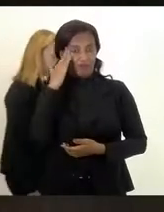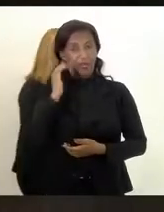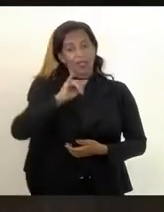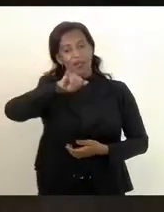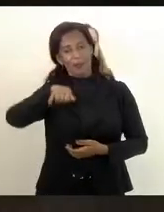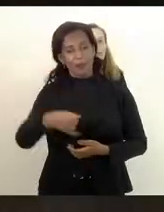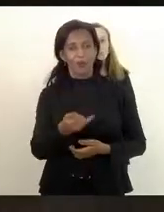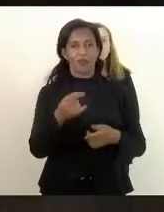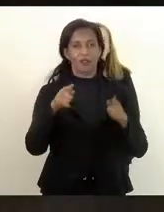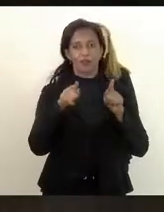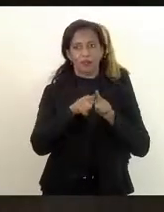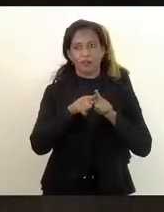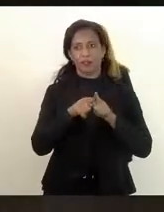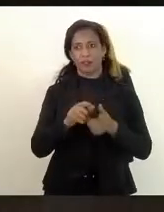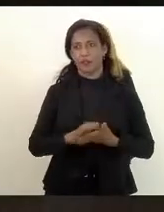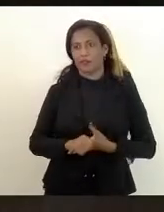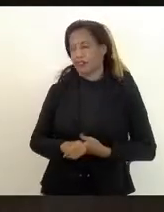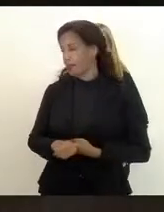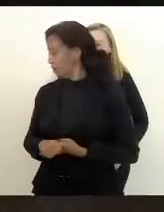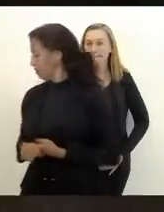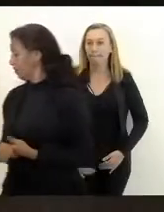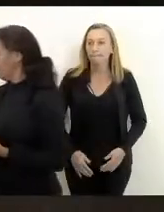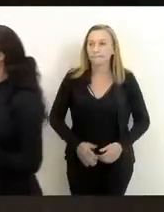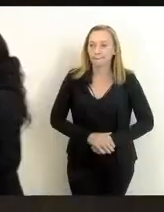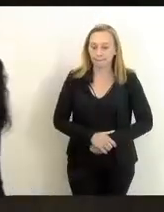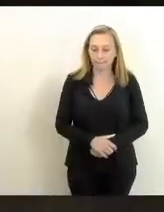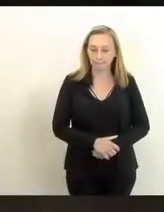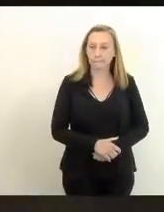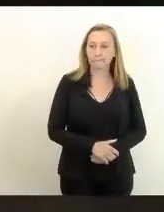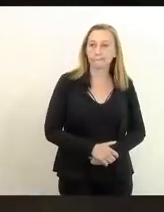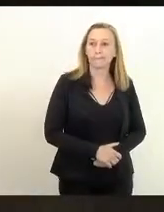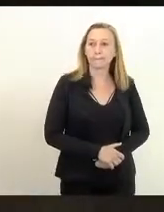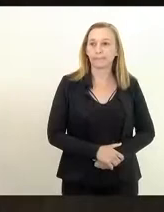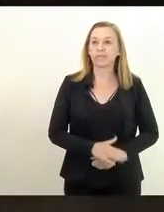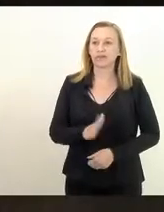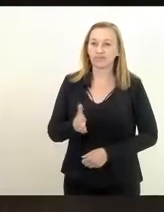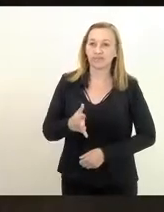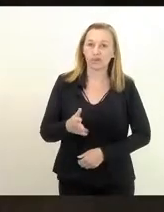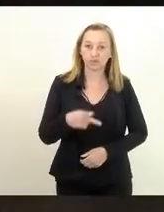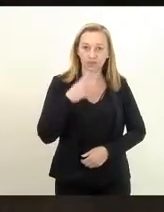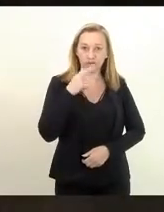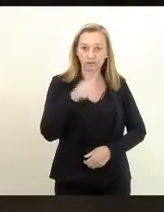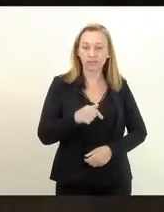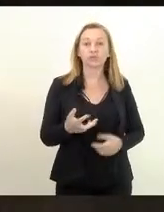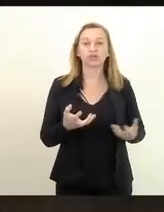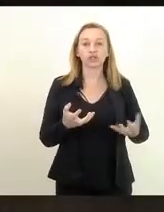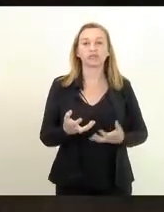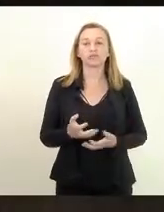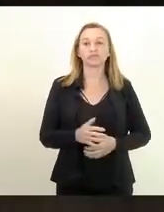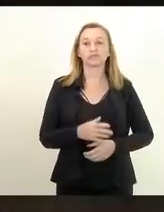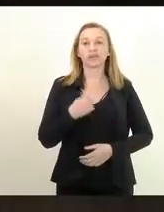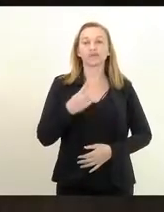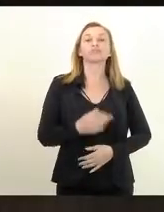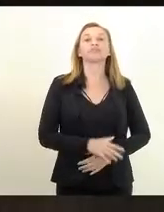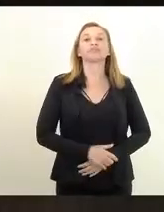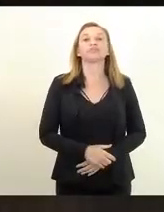Tia Ju, eu ia pedir um pela ordem, mas, já que eu estou aqui com a palavra, eu recebi hoje algumas mães de